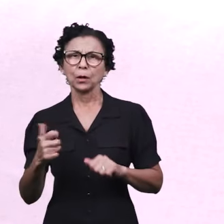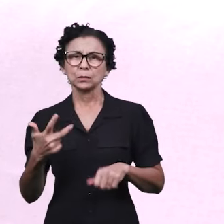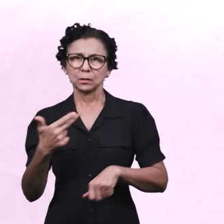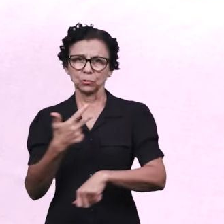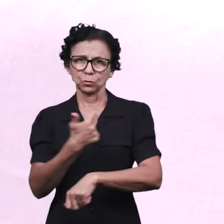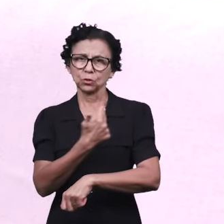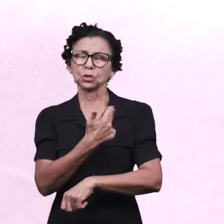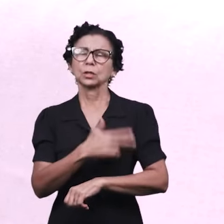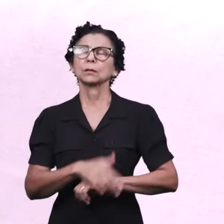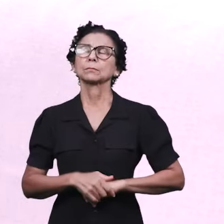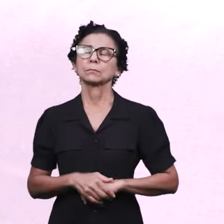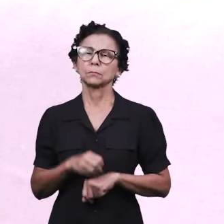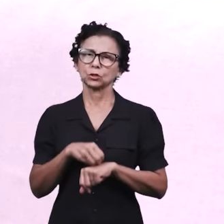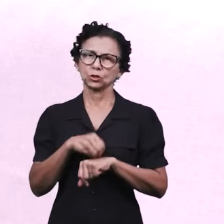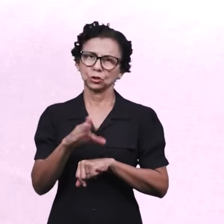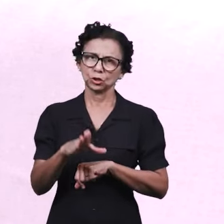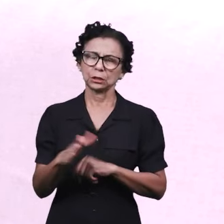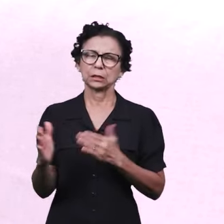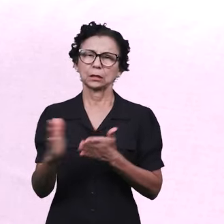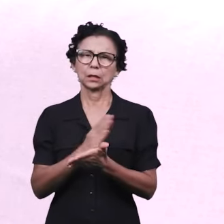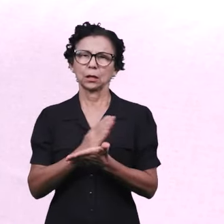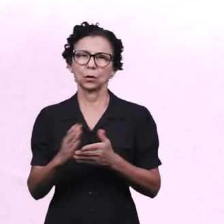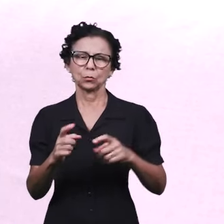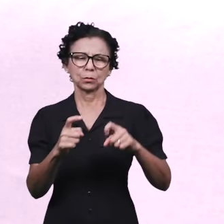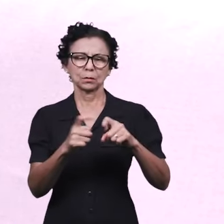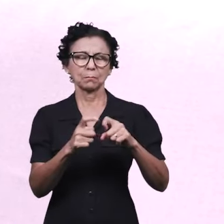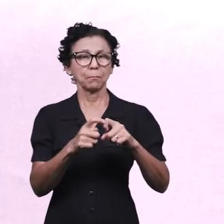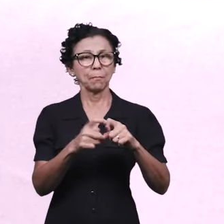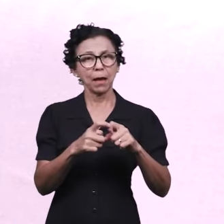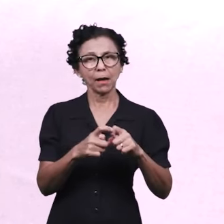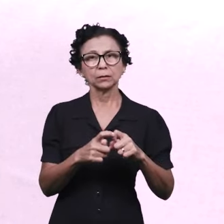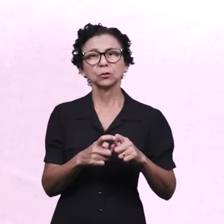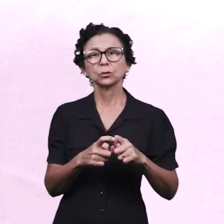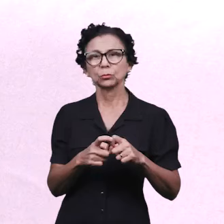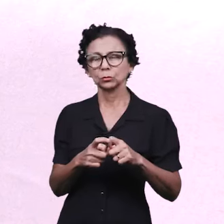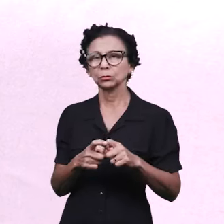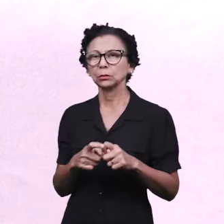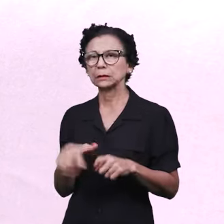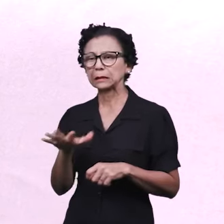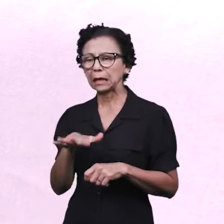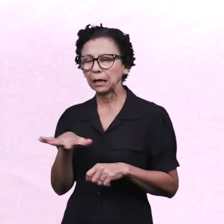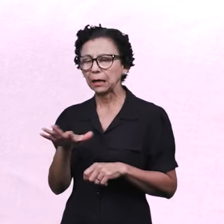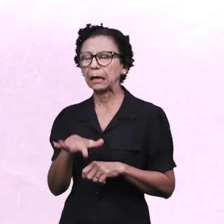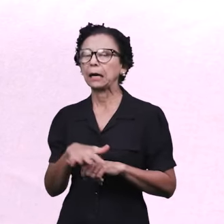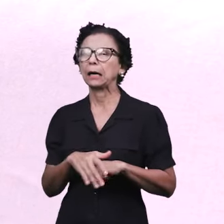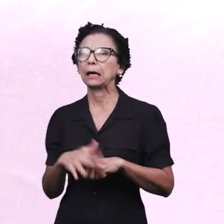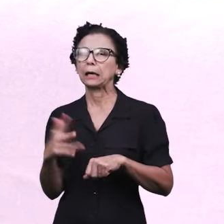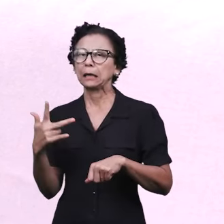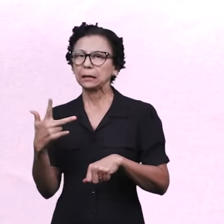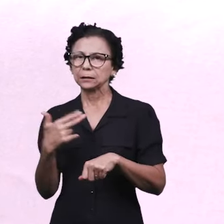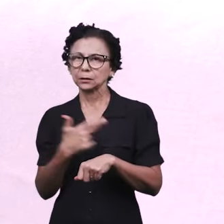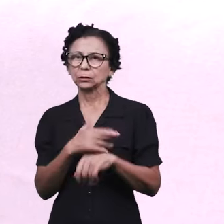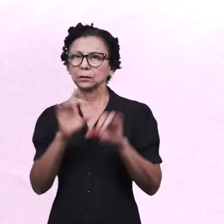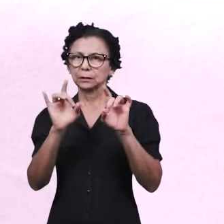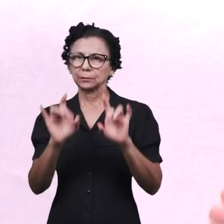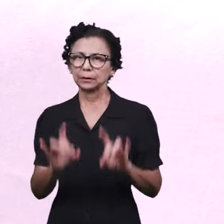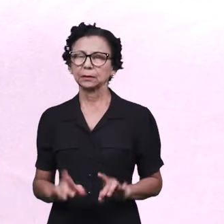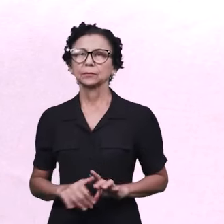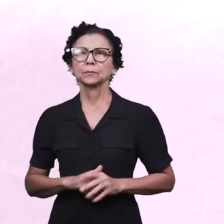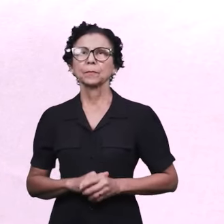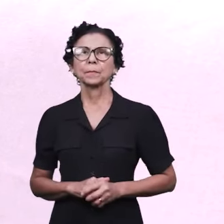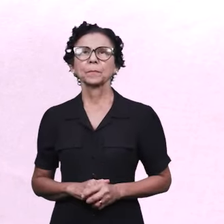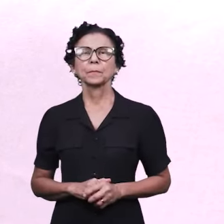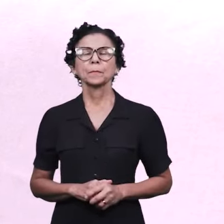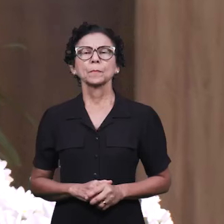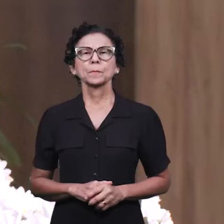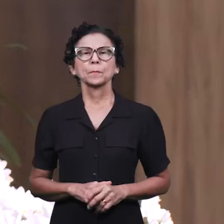indicada né Tem alguns médicos cirurgiões plásticos que já realiza uma cirurgia específica para o lipedema por